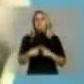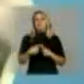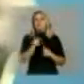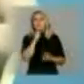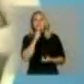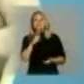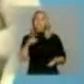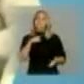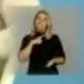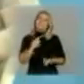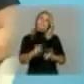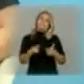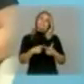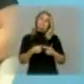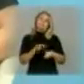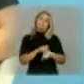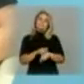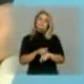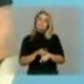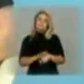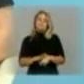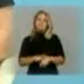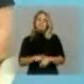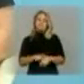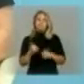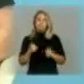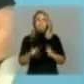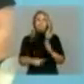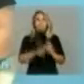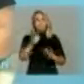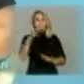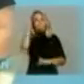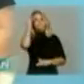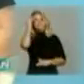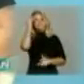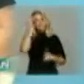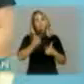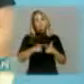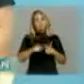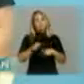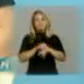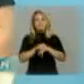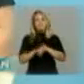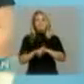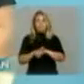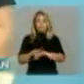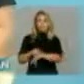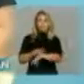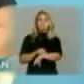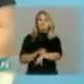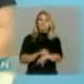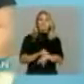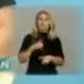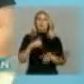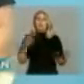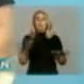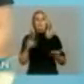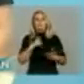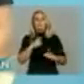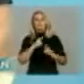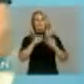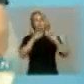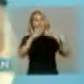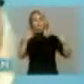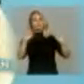essa triste estatística? Solange, a gente tem que primeiro entender um pouco a Hanseníase, Ela é classificada pela OMS como uma